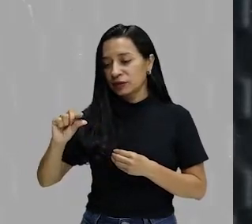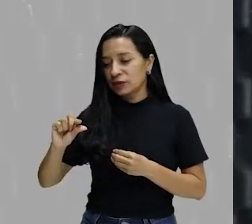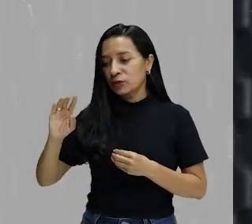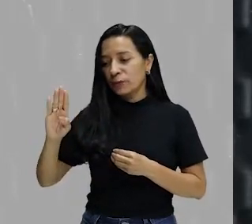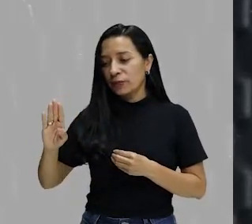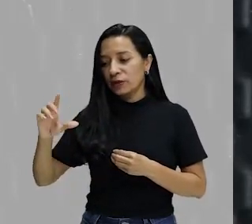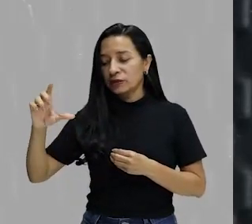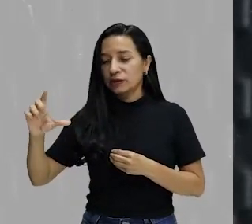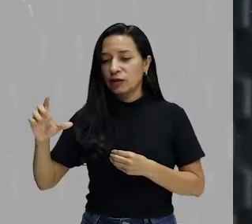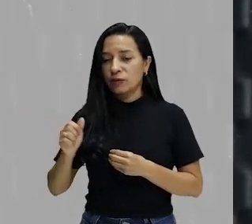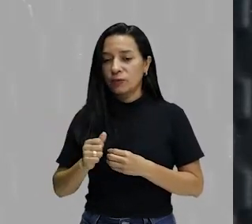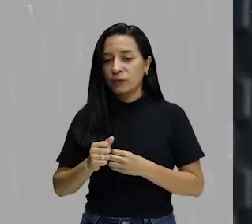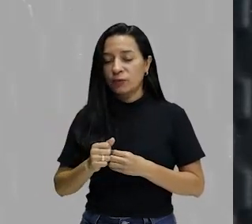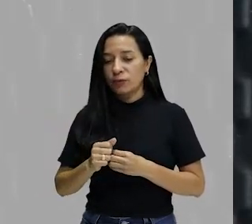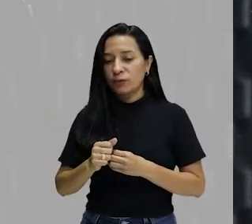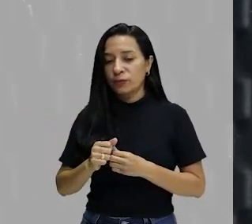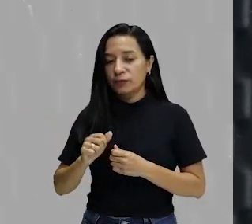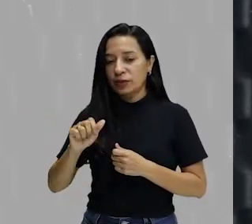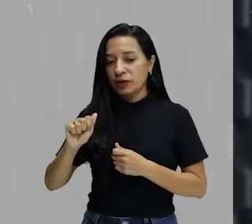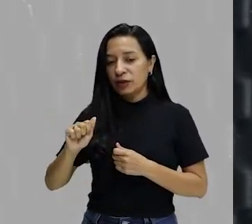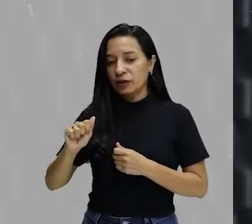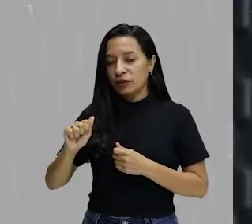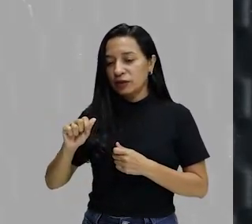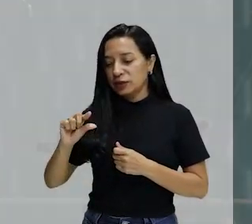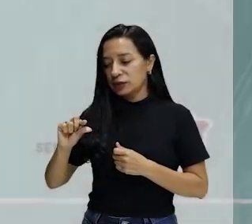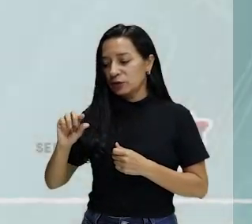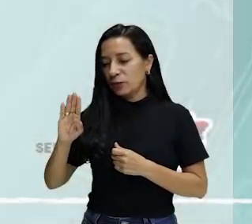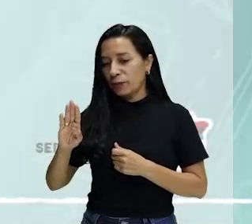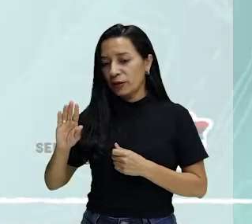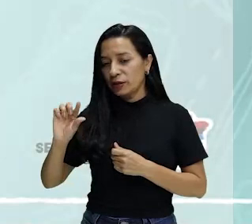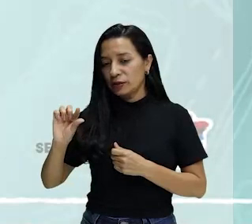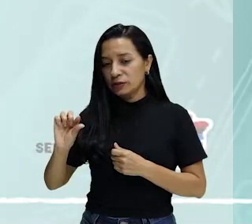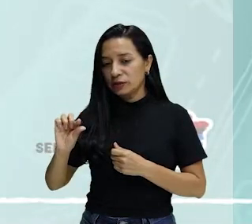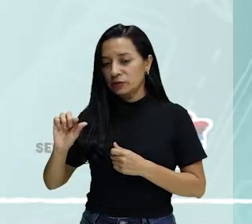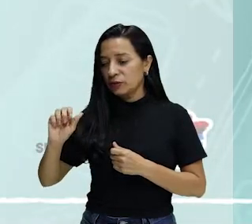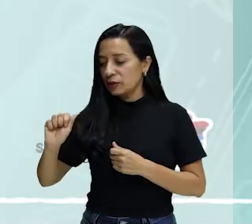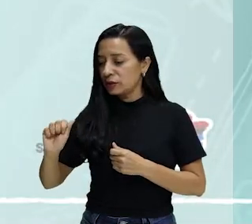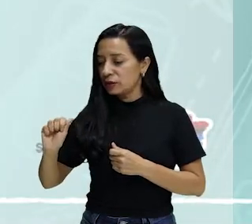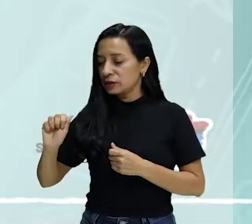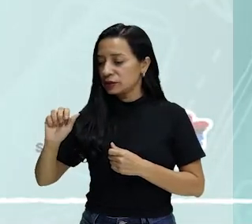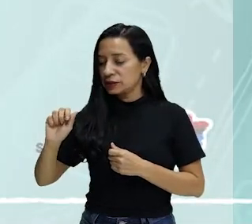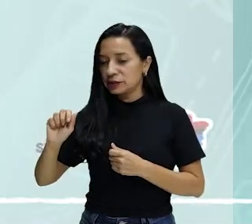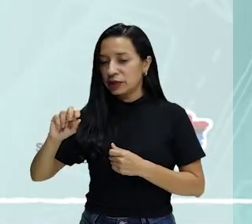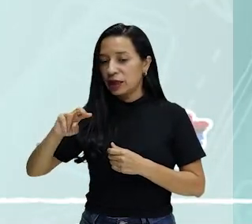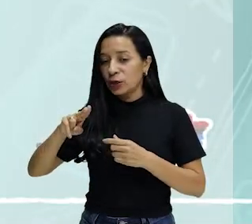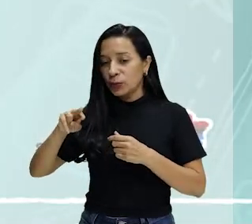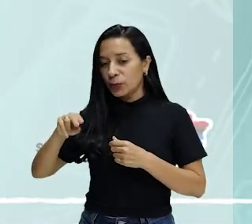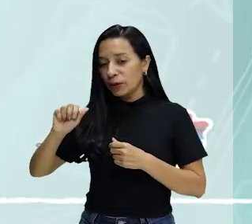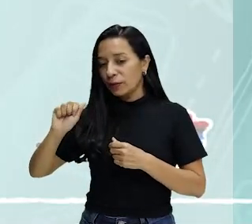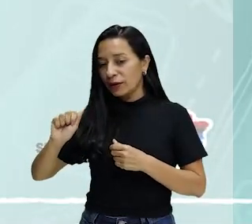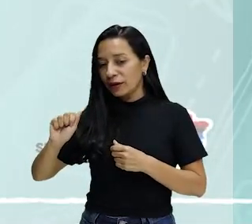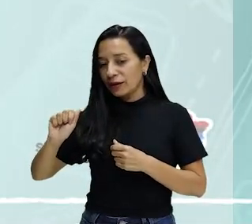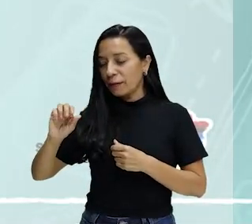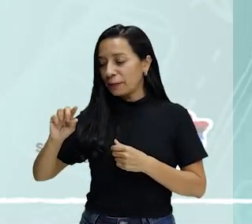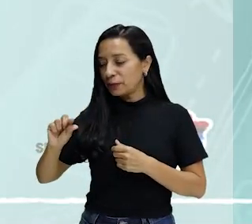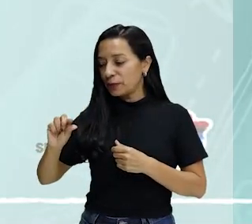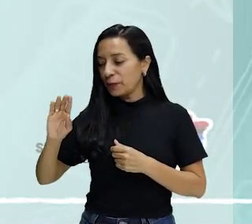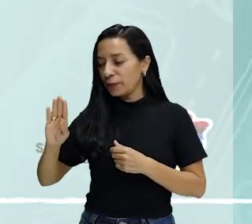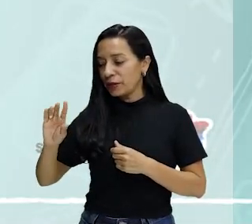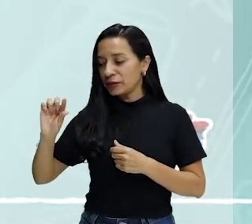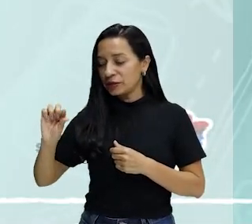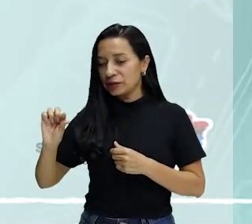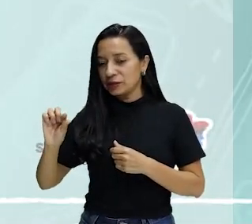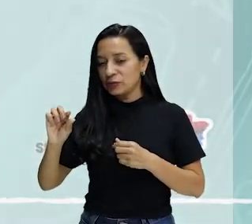o quarto gameta, Azinho com Bzinho, vai gerar também este Azinho Bzinho. Então, isso aqui é a mesma coisa daquele